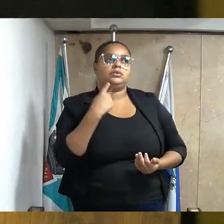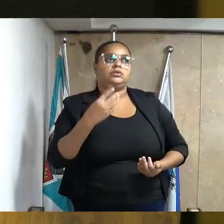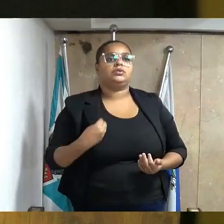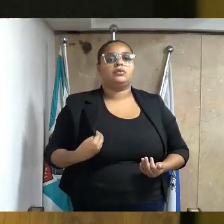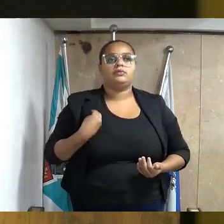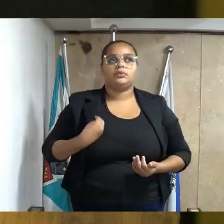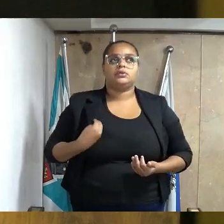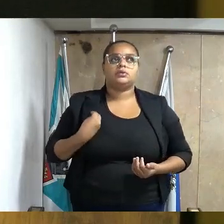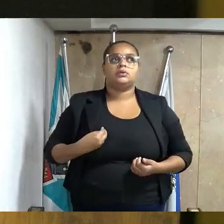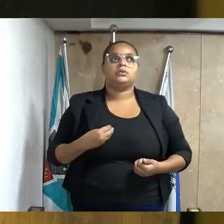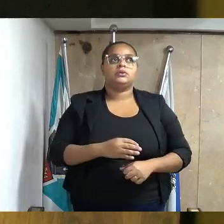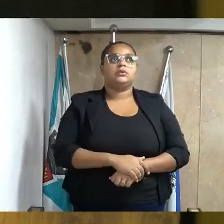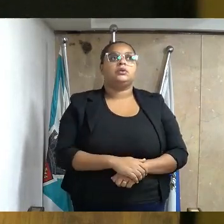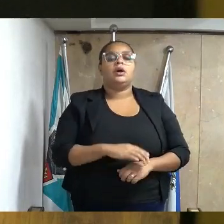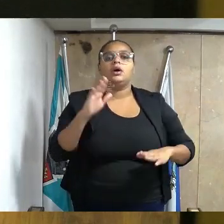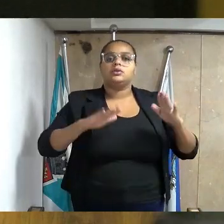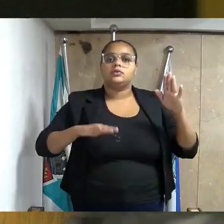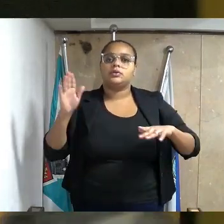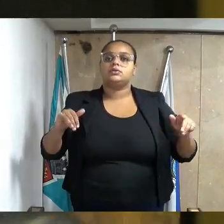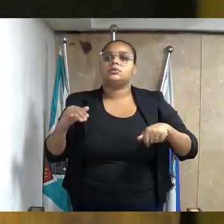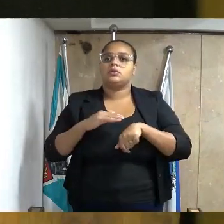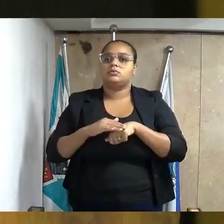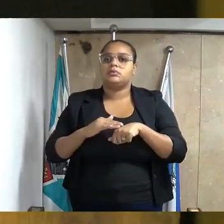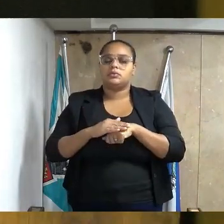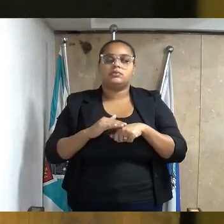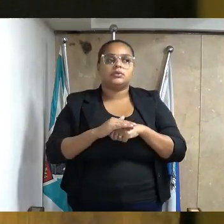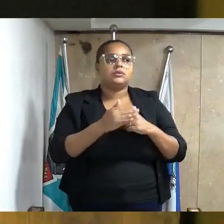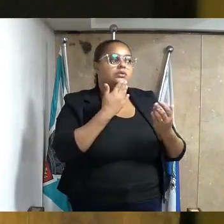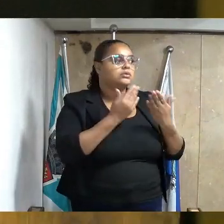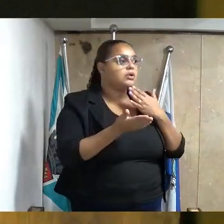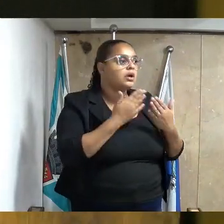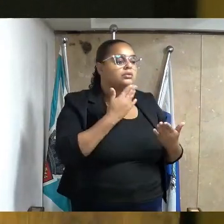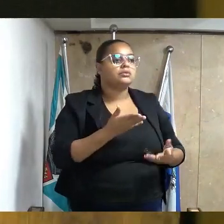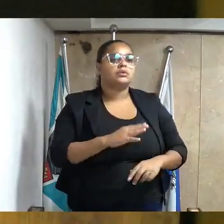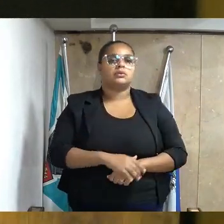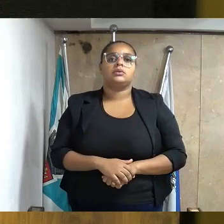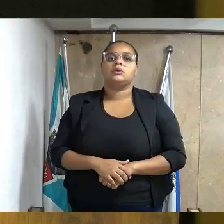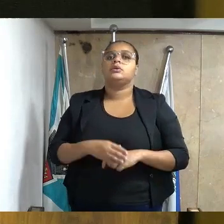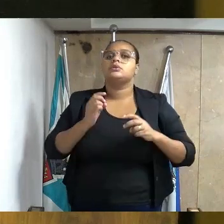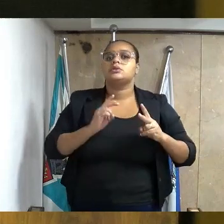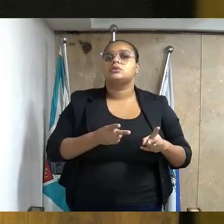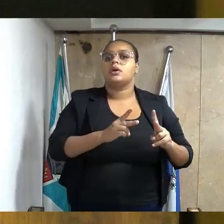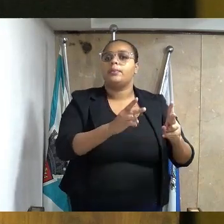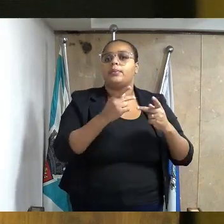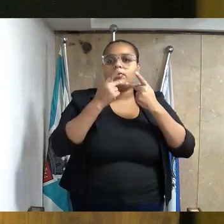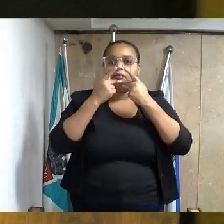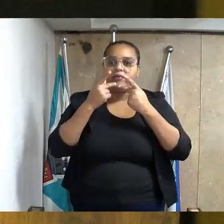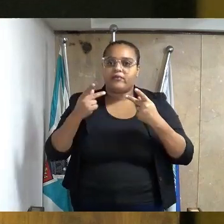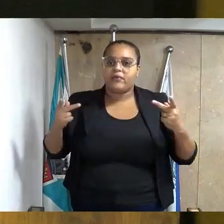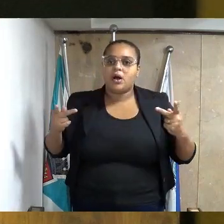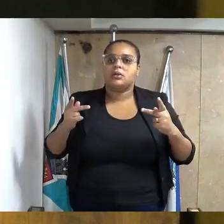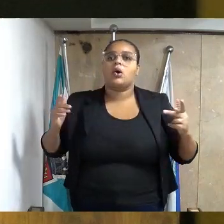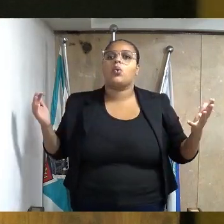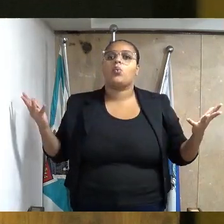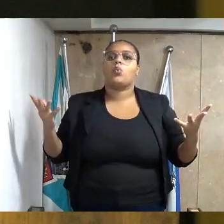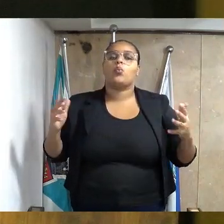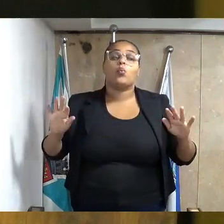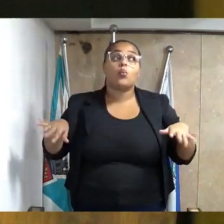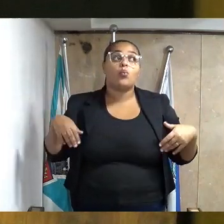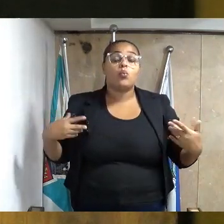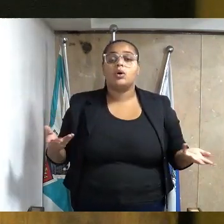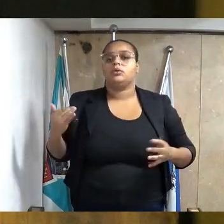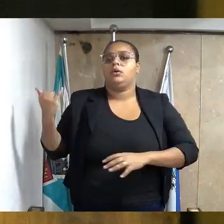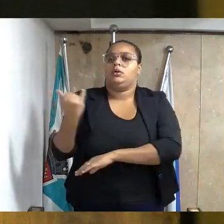A gente, de vez em quando, tem conversado aqui no gabinete, ele sempre fala o quanto é importante a